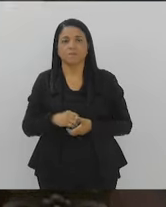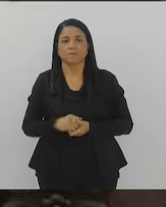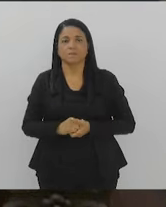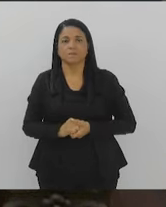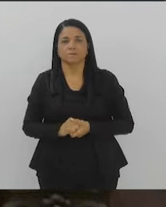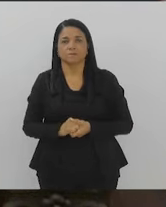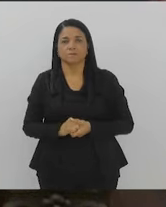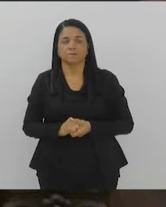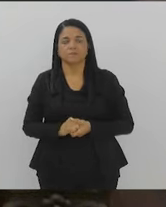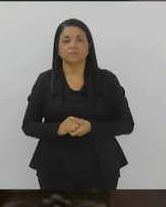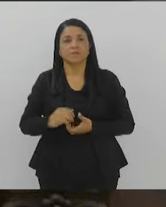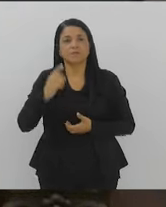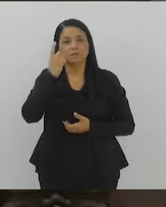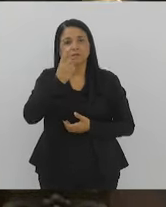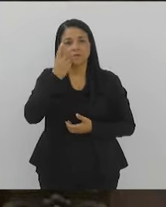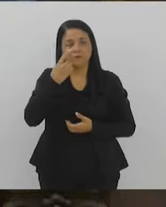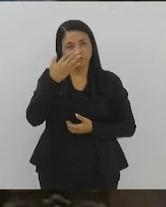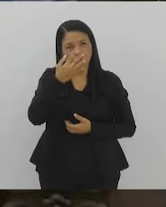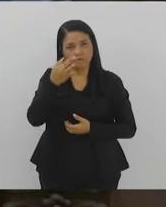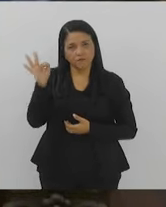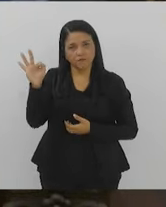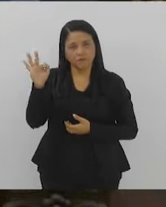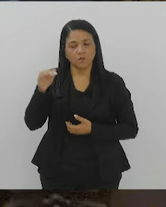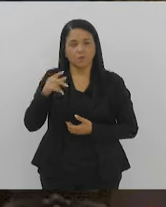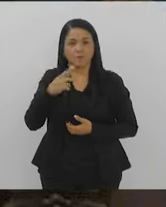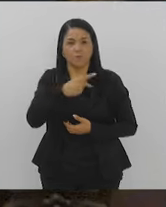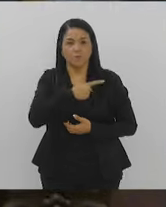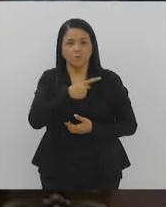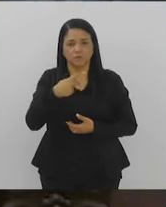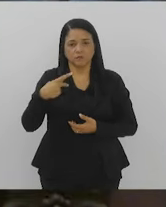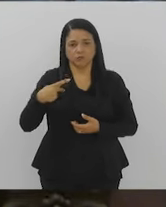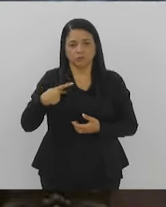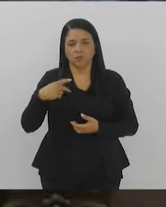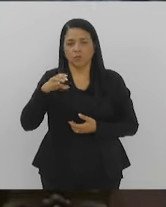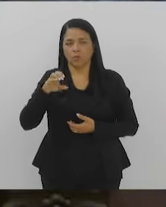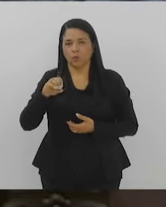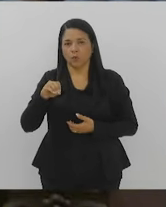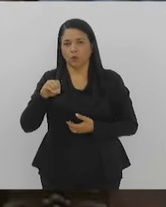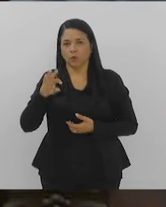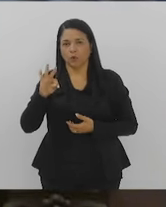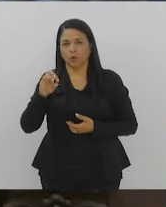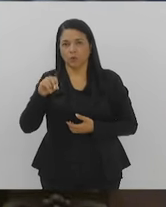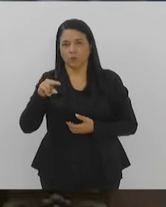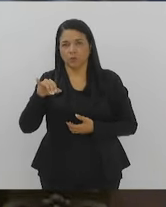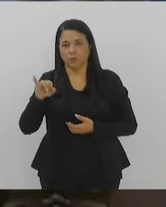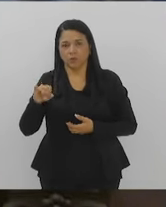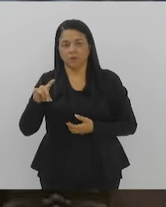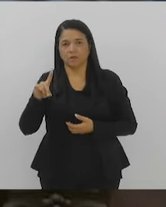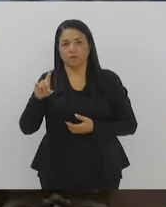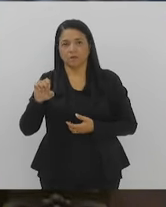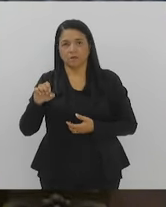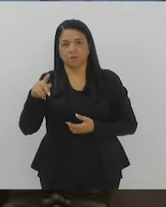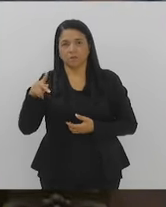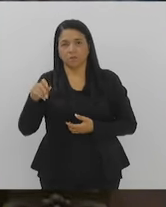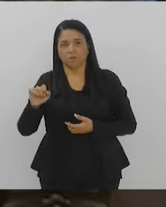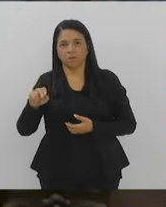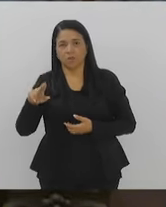o nosso deputado federal, pastor Otone de Paula, representando o nosso bispo